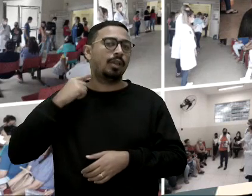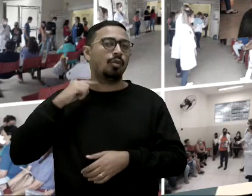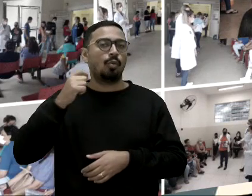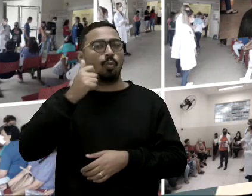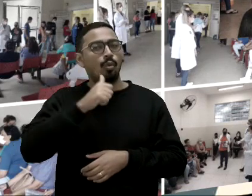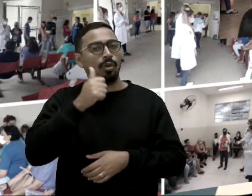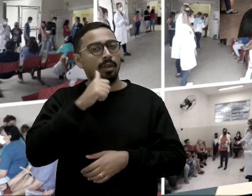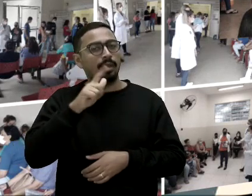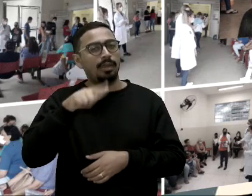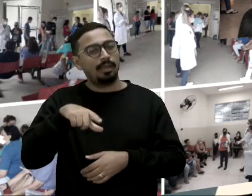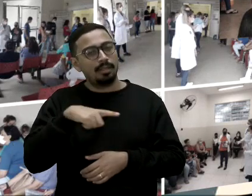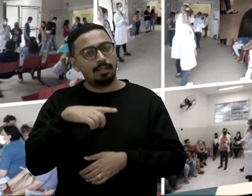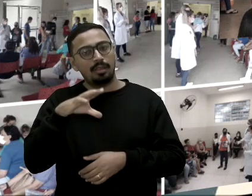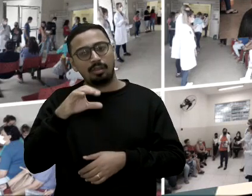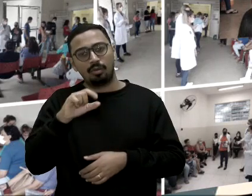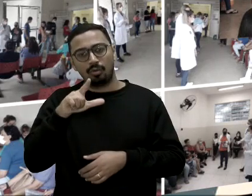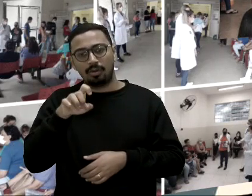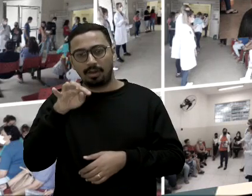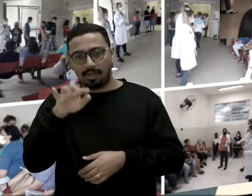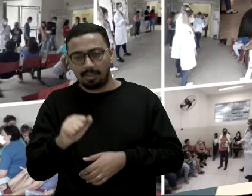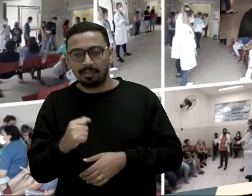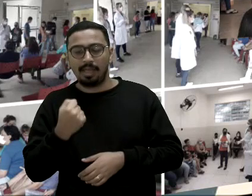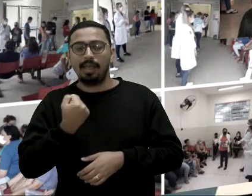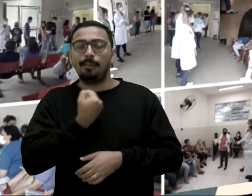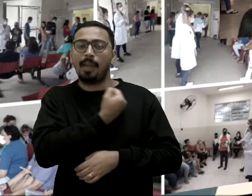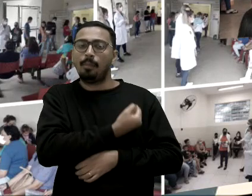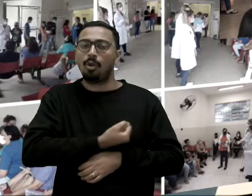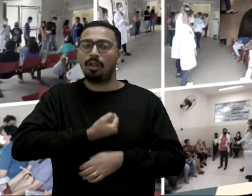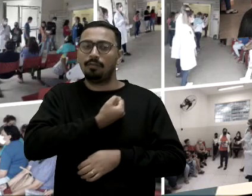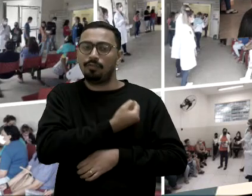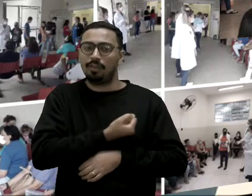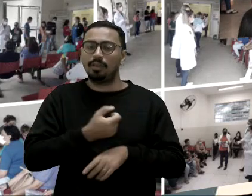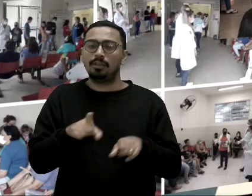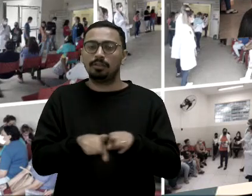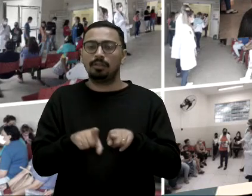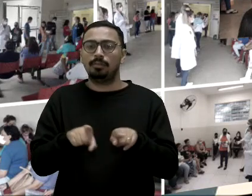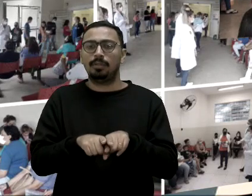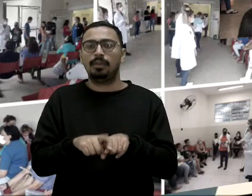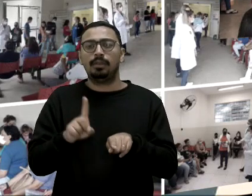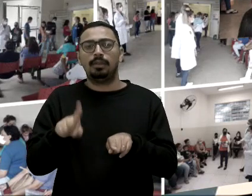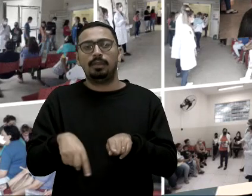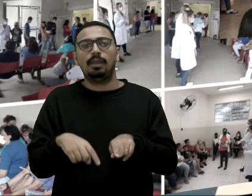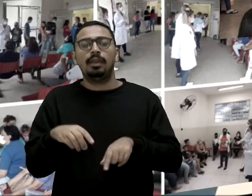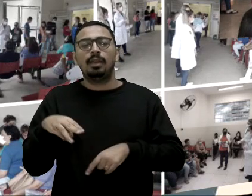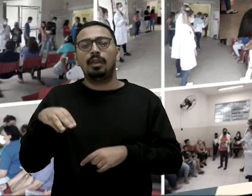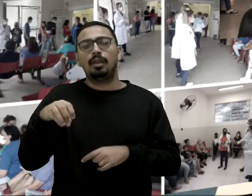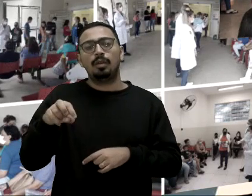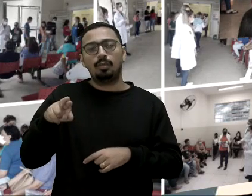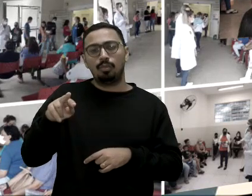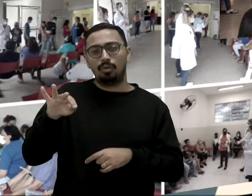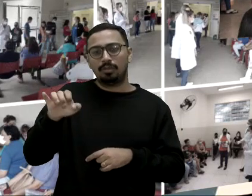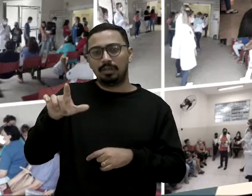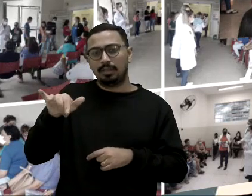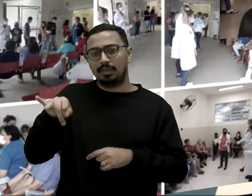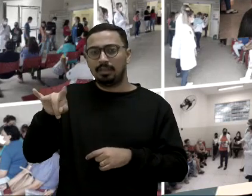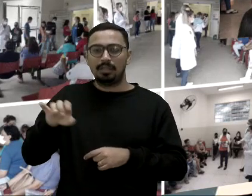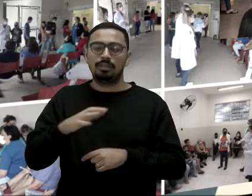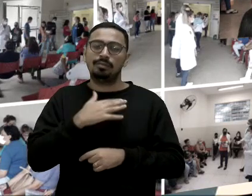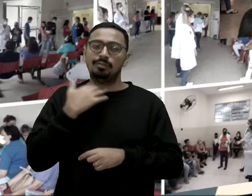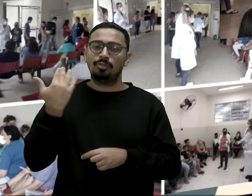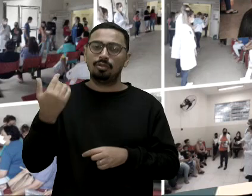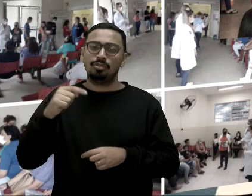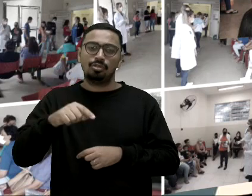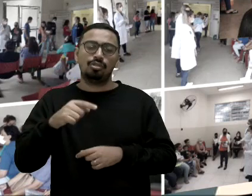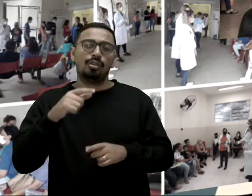de preventivo, os pedidos de mamografia, mas também estamos voltados para a parte da mortalidade materna. Então, todas